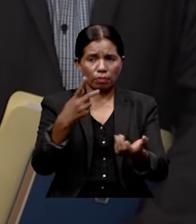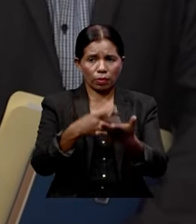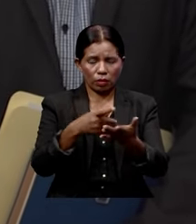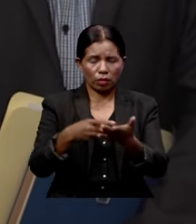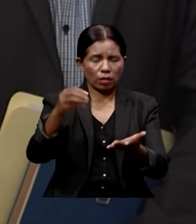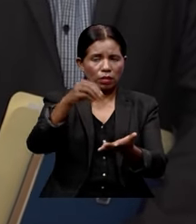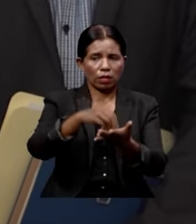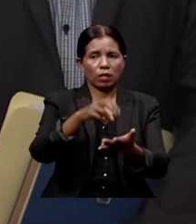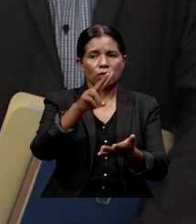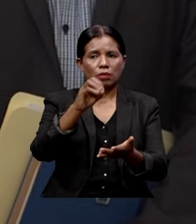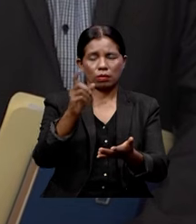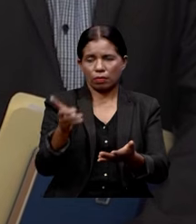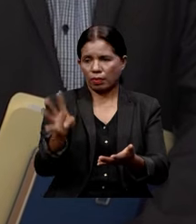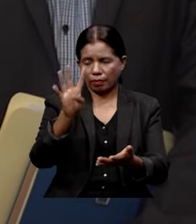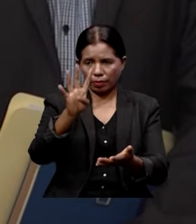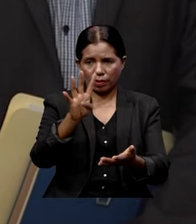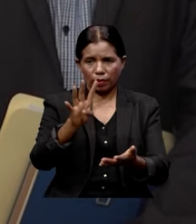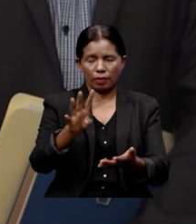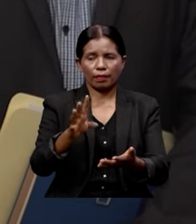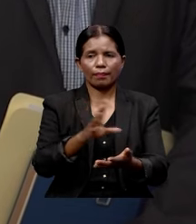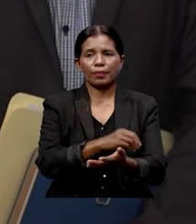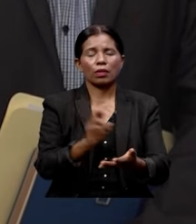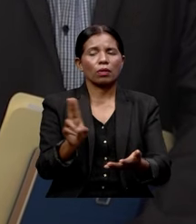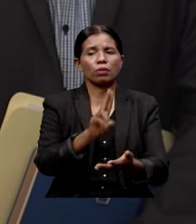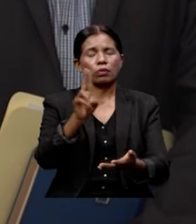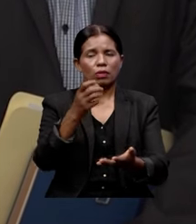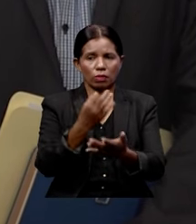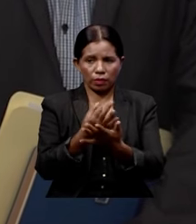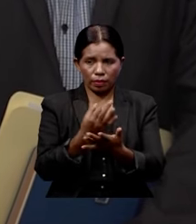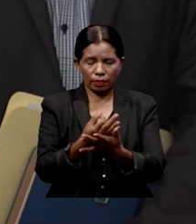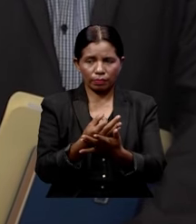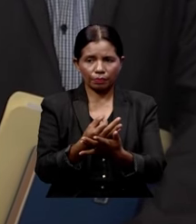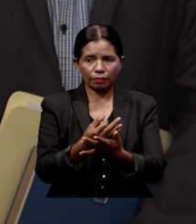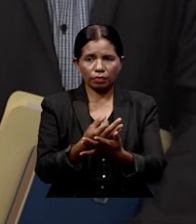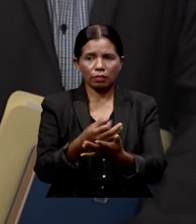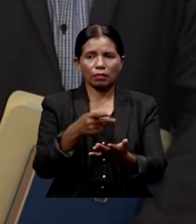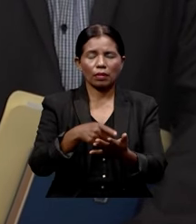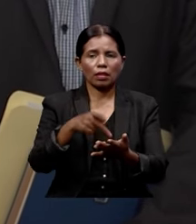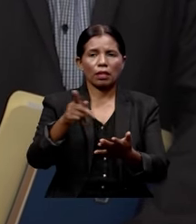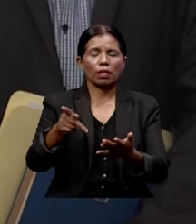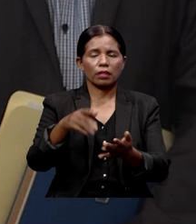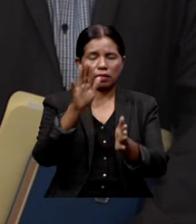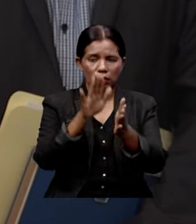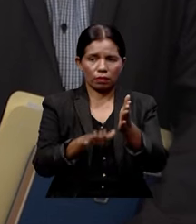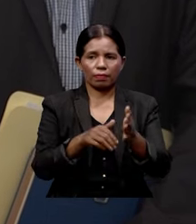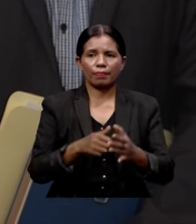aloca 2024 nemos ni execução né na taxa de execução nesse aqui.